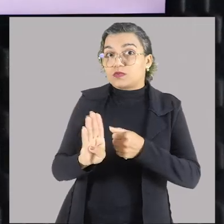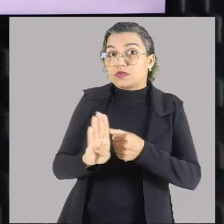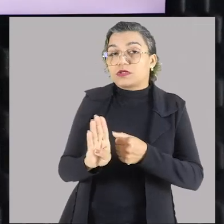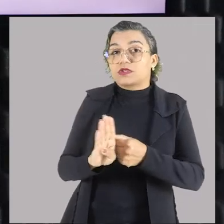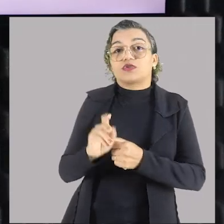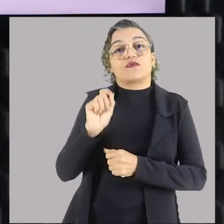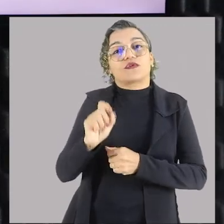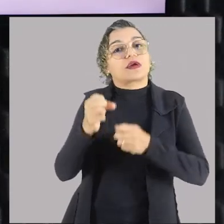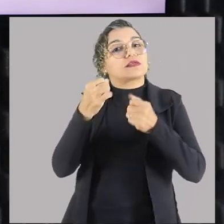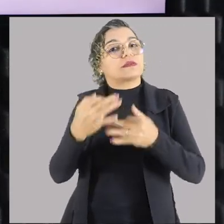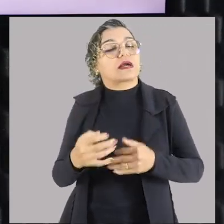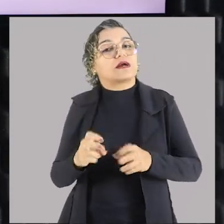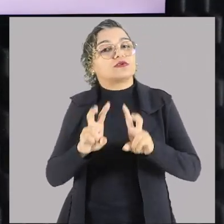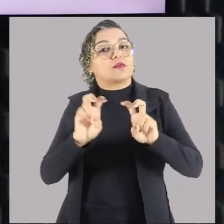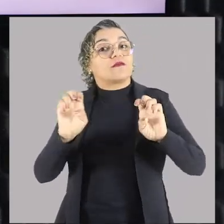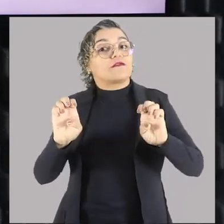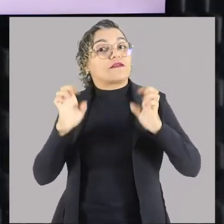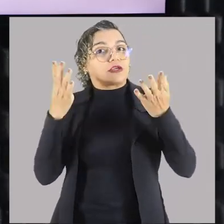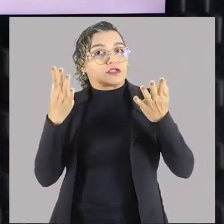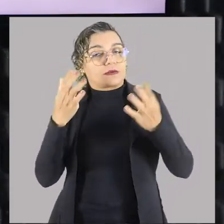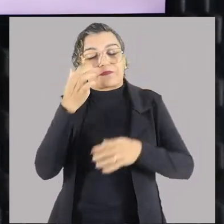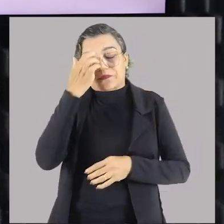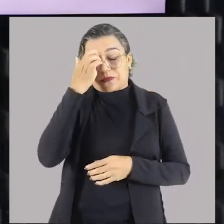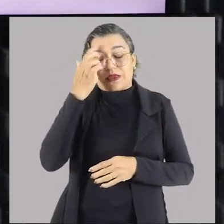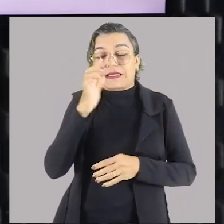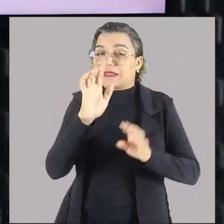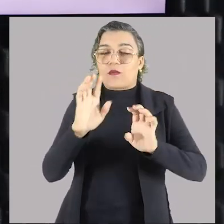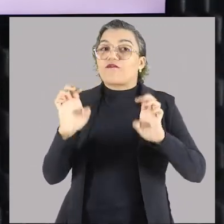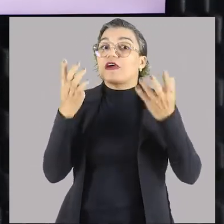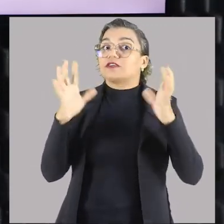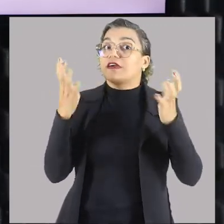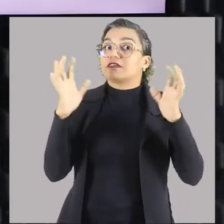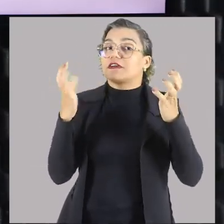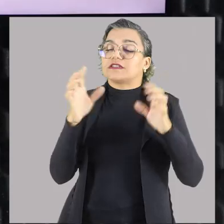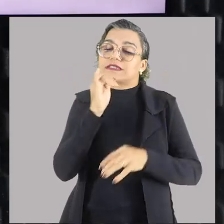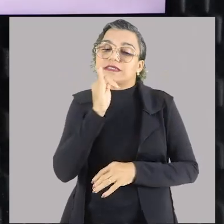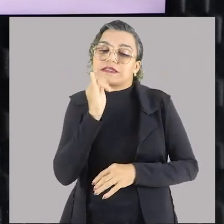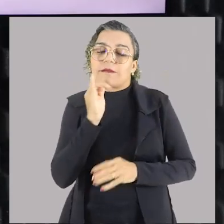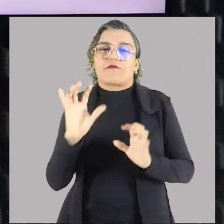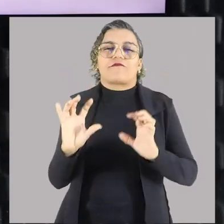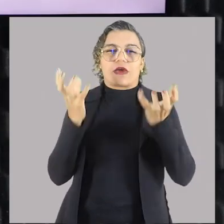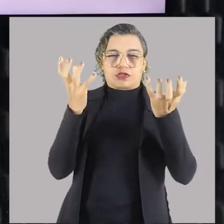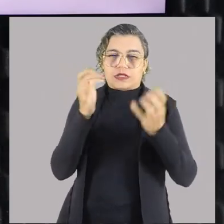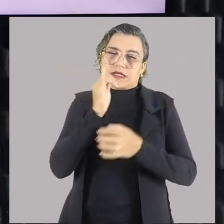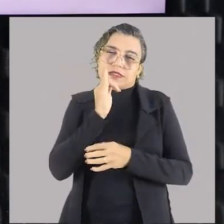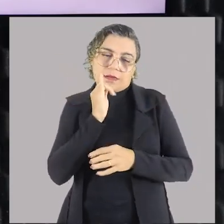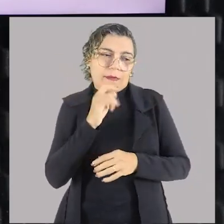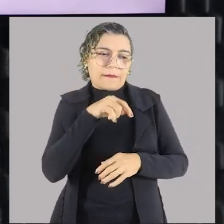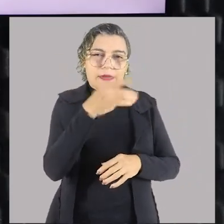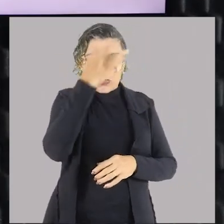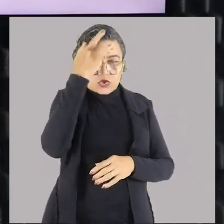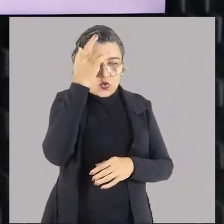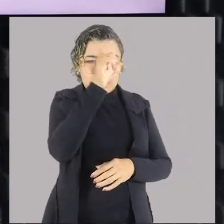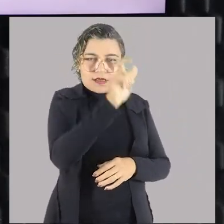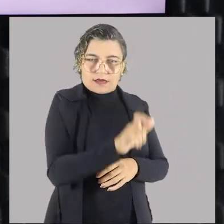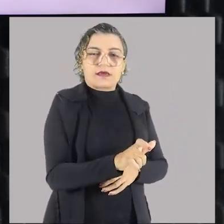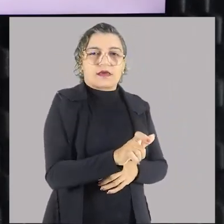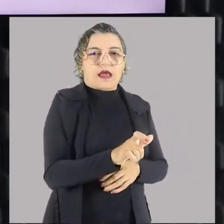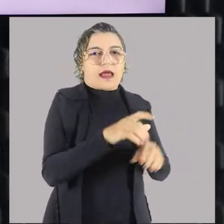de um tipo de festa. Então, por exemplo, a pessoa está aqui e vai se mudar. Aí você faz a